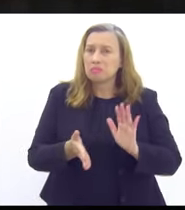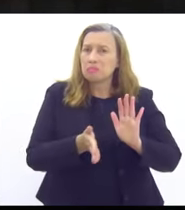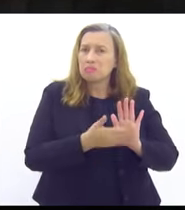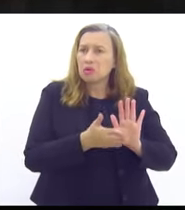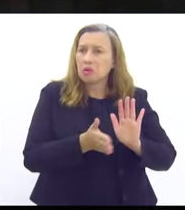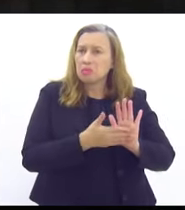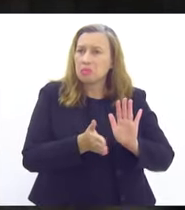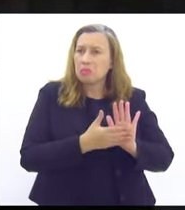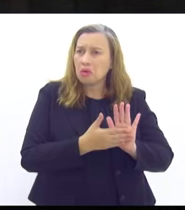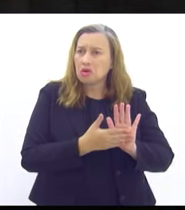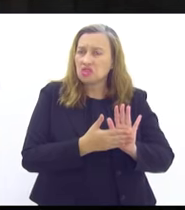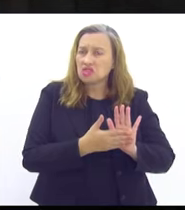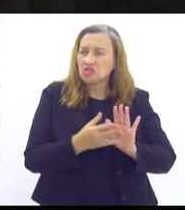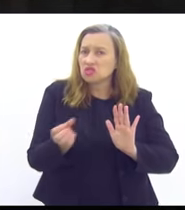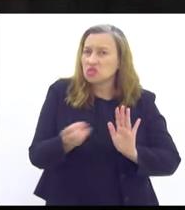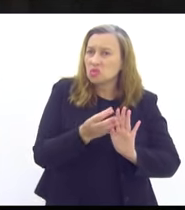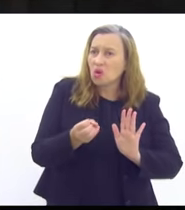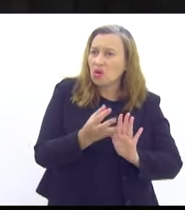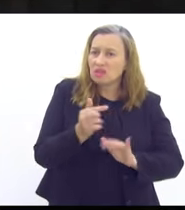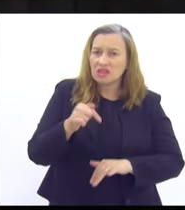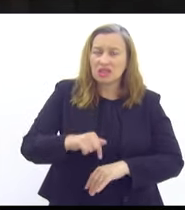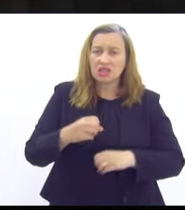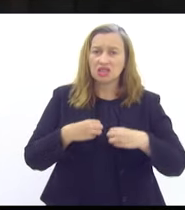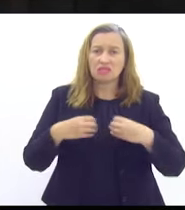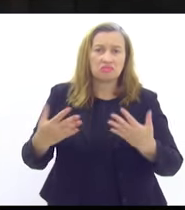aqui, que são recentes. Né?